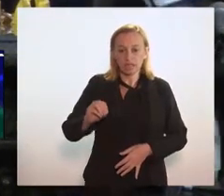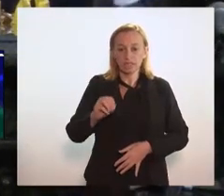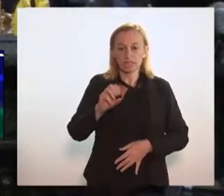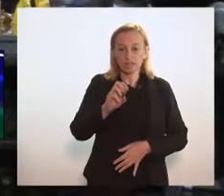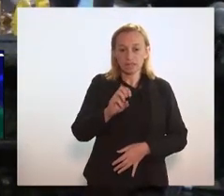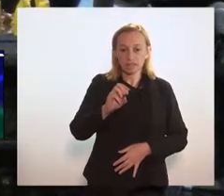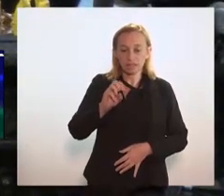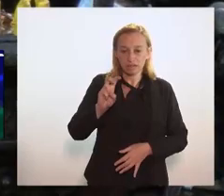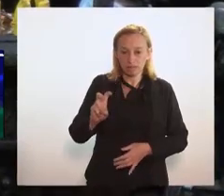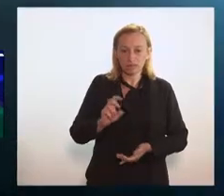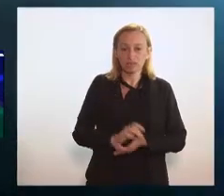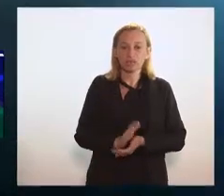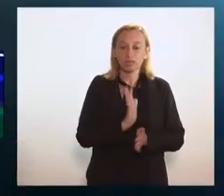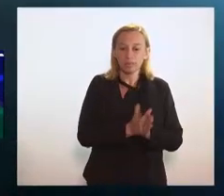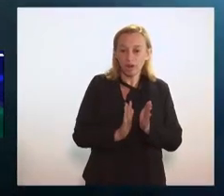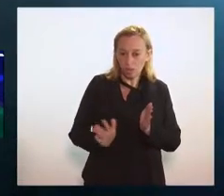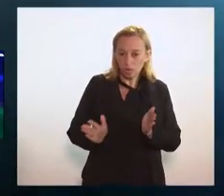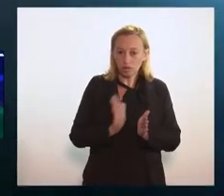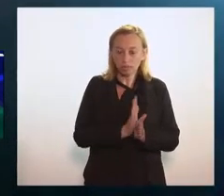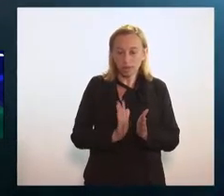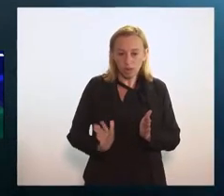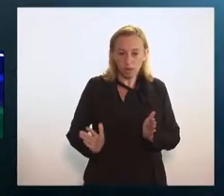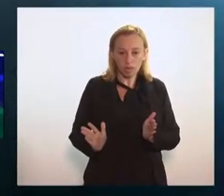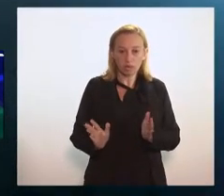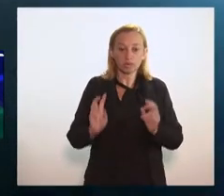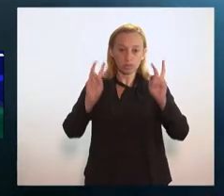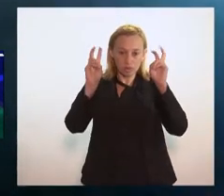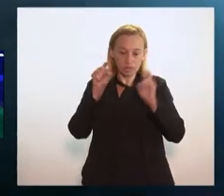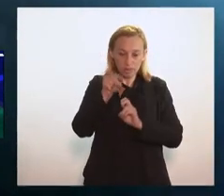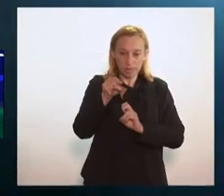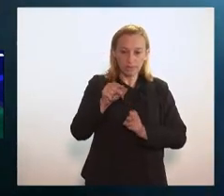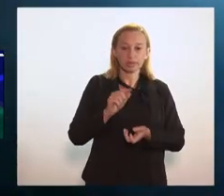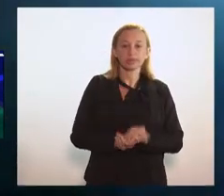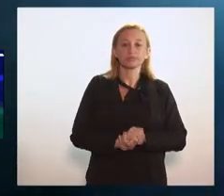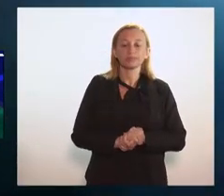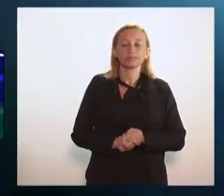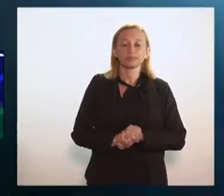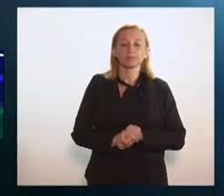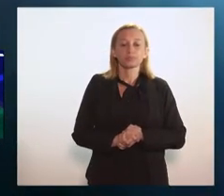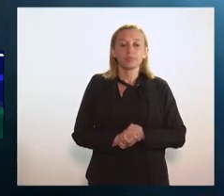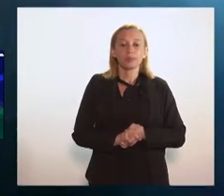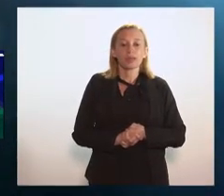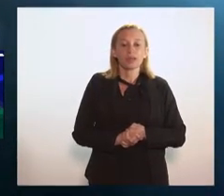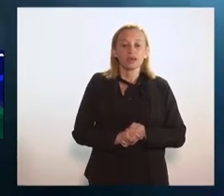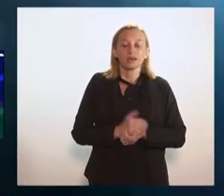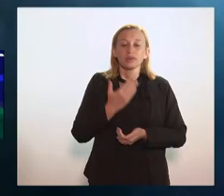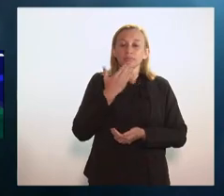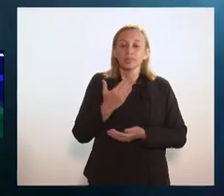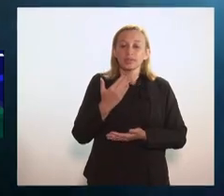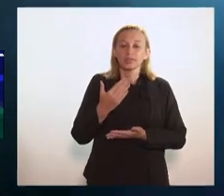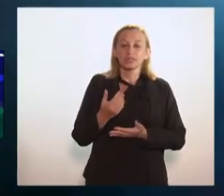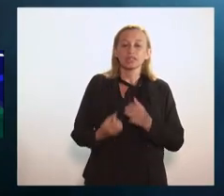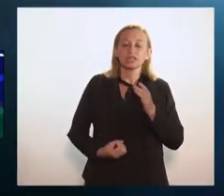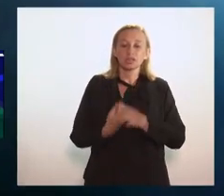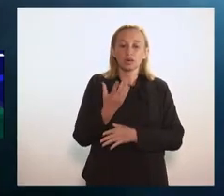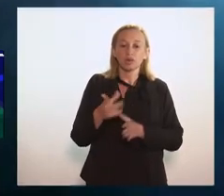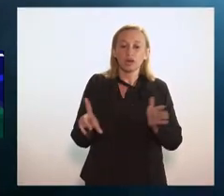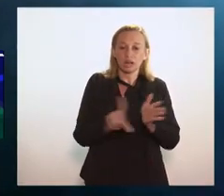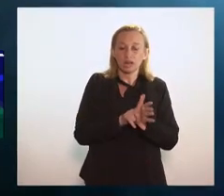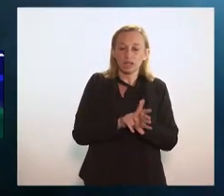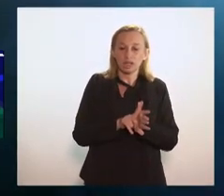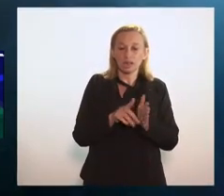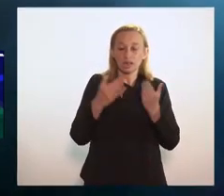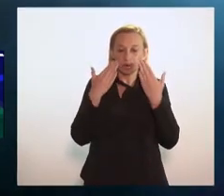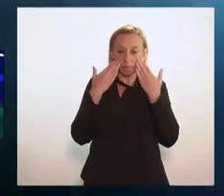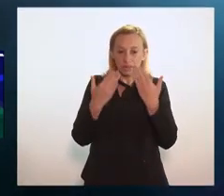André, pela questão de ordem sobre esse tema. Eu sou autor da lei original e eu mesmo